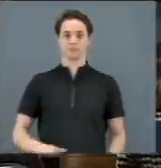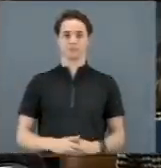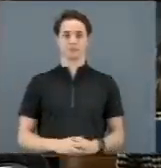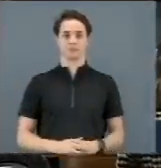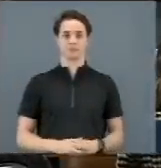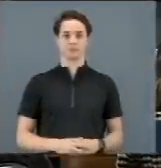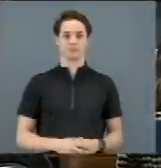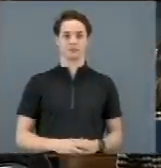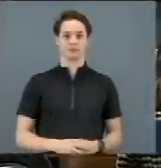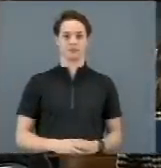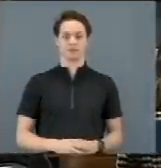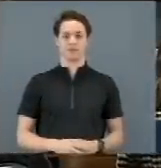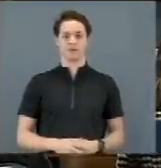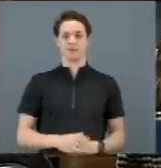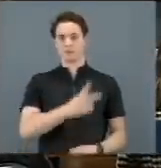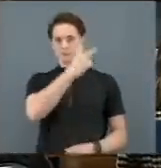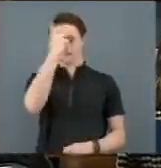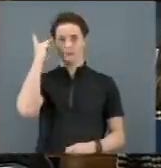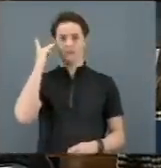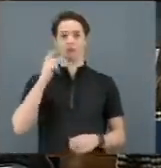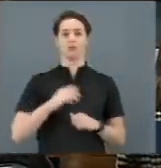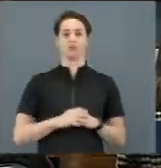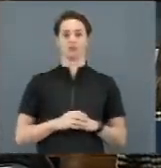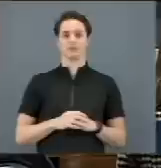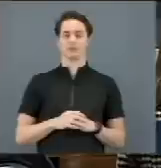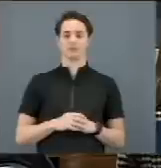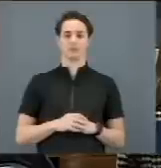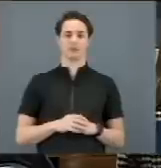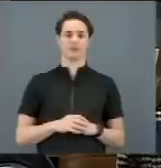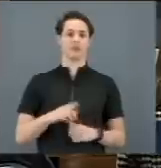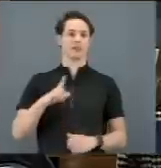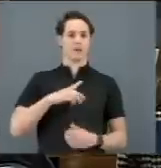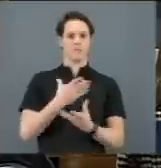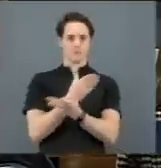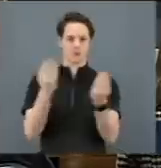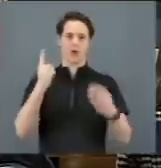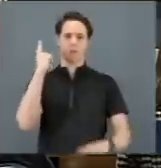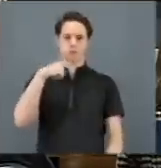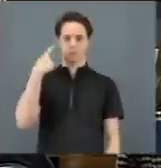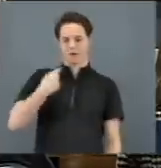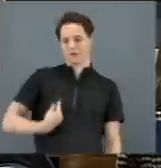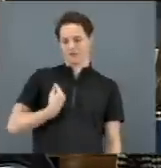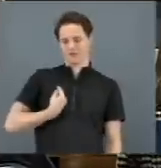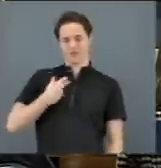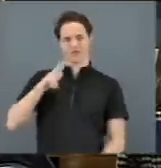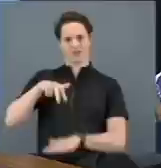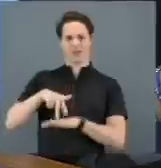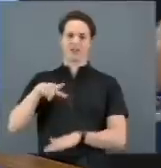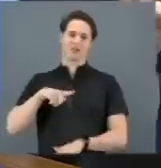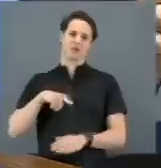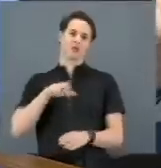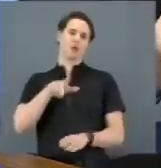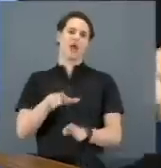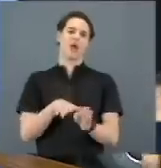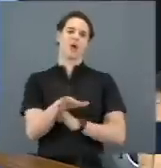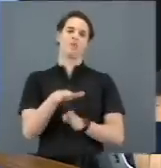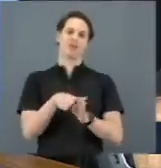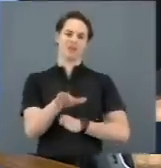eu não ia. Eu dizem que né, até na, tem muitos advogados aqui, é difícil, ou é, não é recomendável um